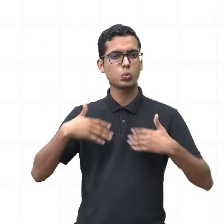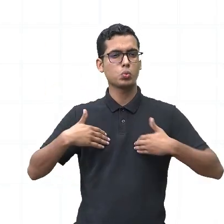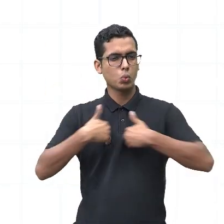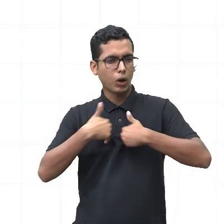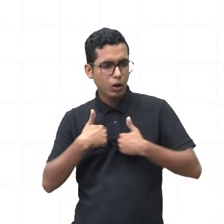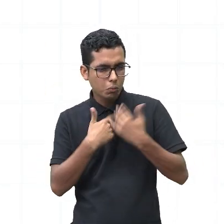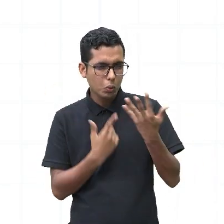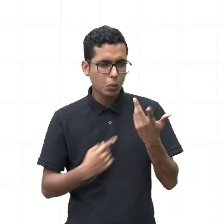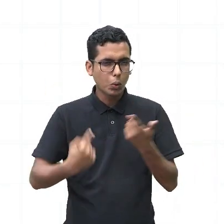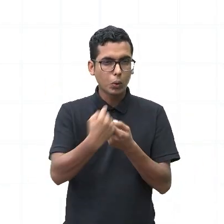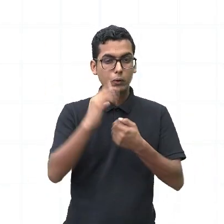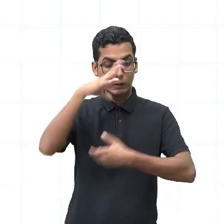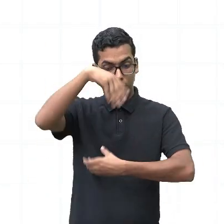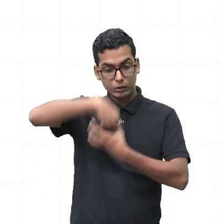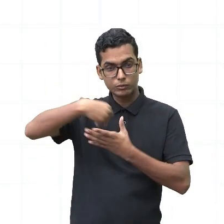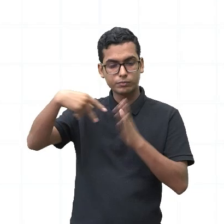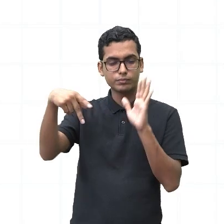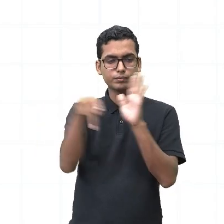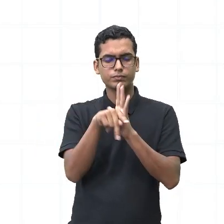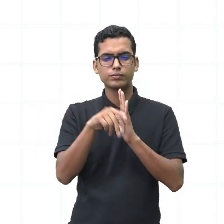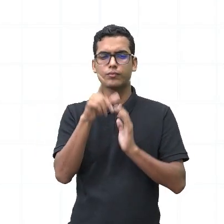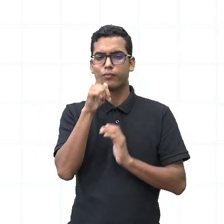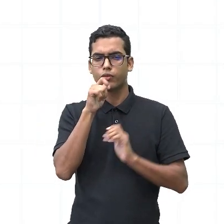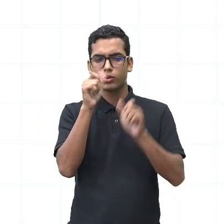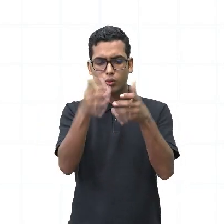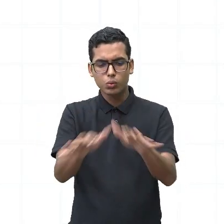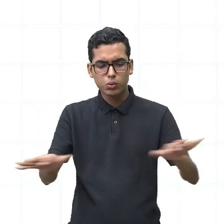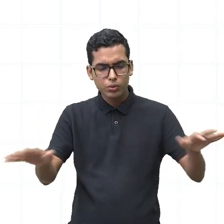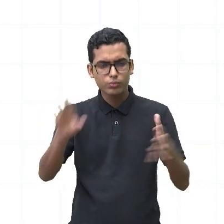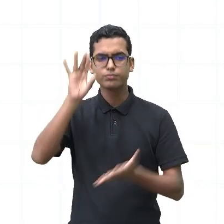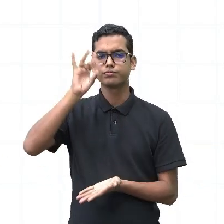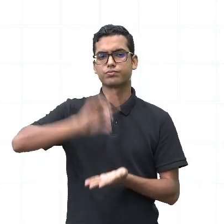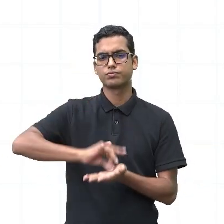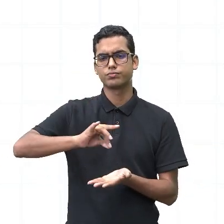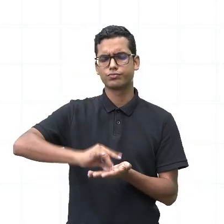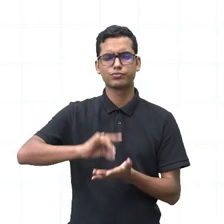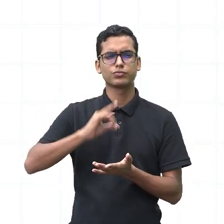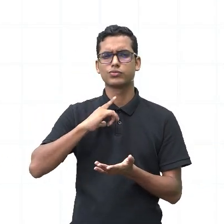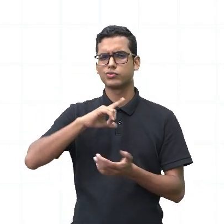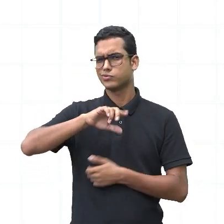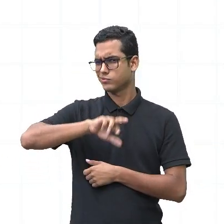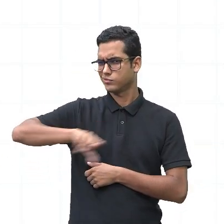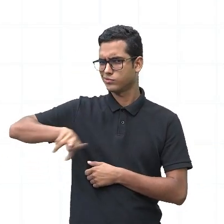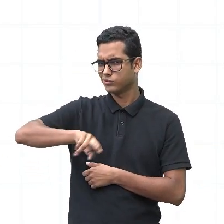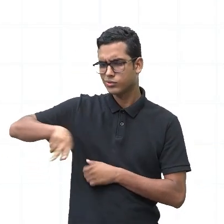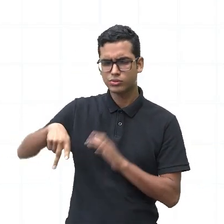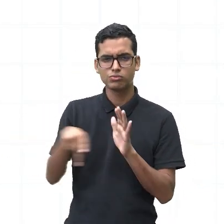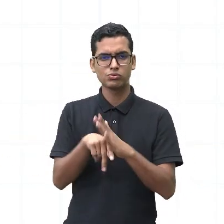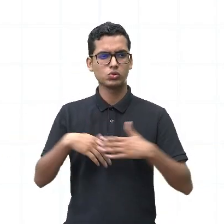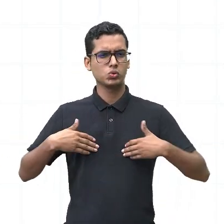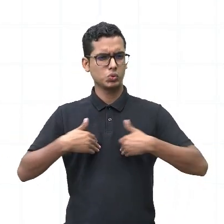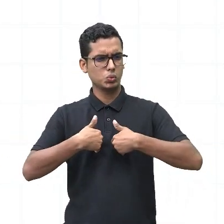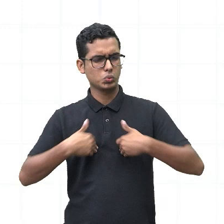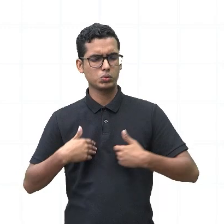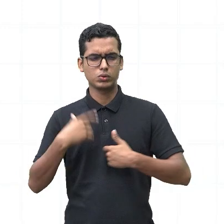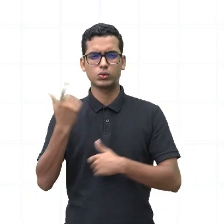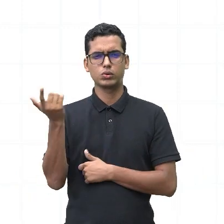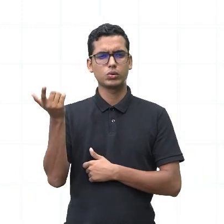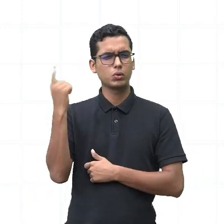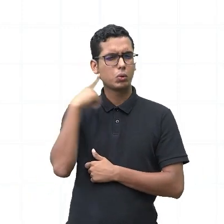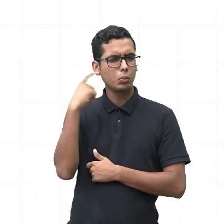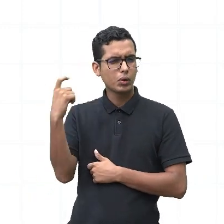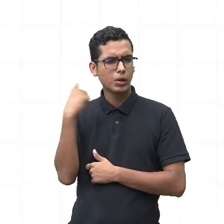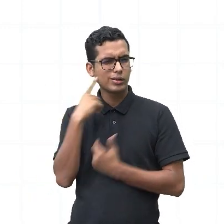bom? Mas e aí descobriram que não é realmente, não era uma criatura marinha que fazia um barulho estranho, mas